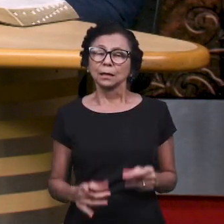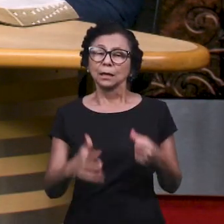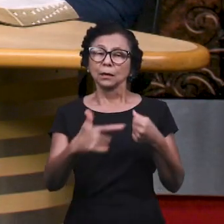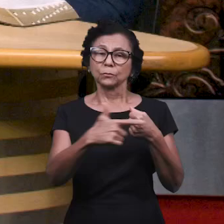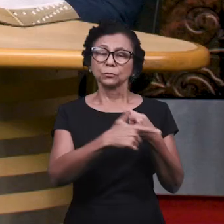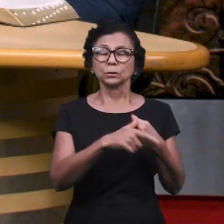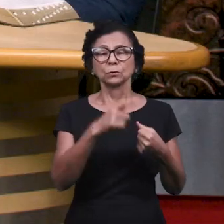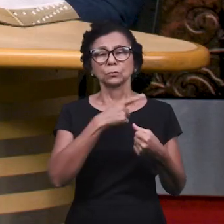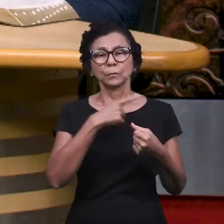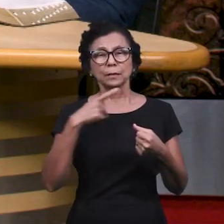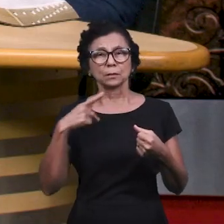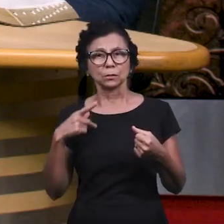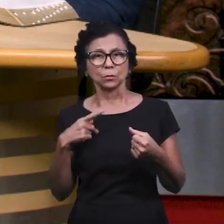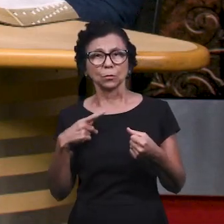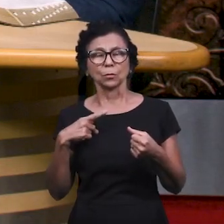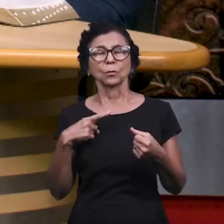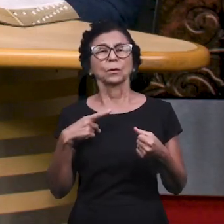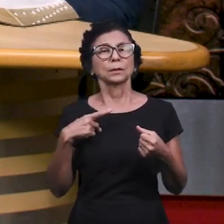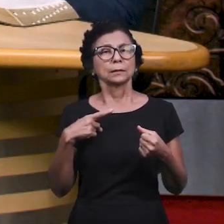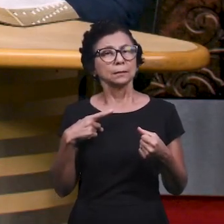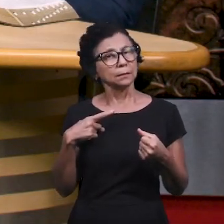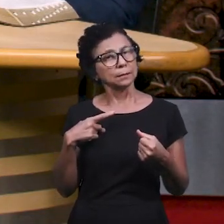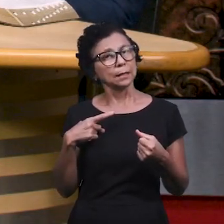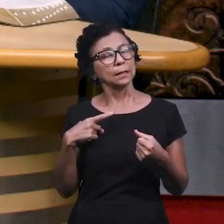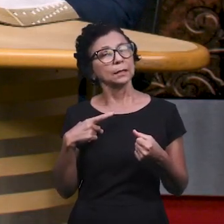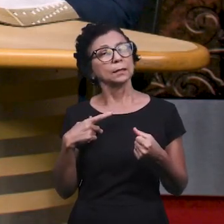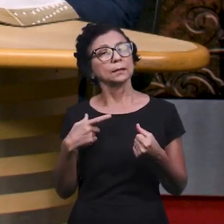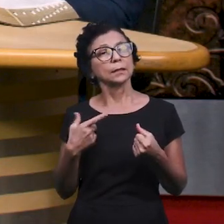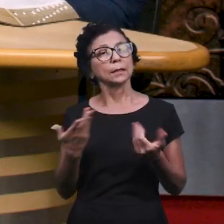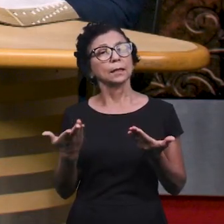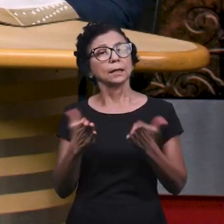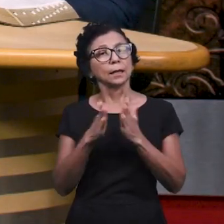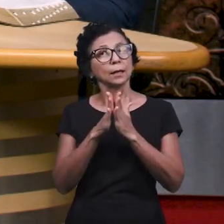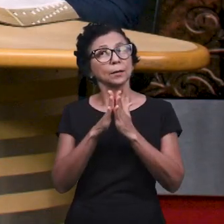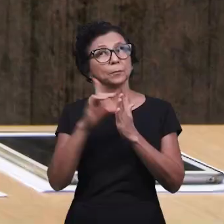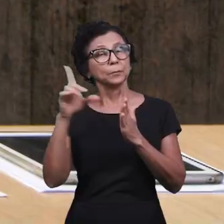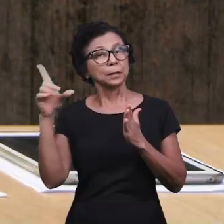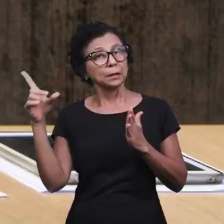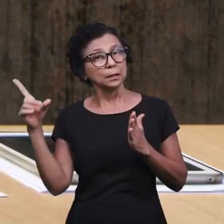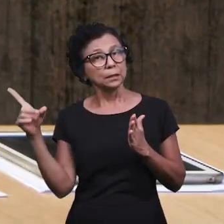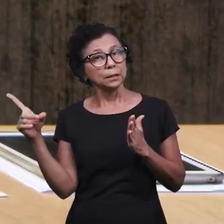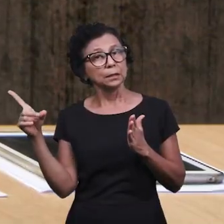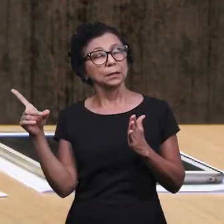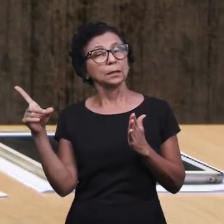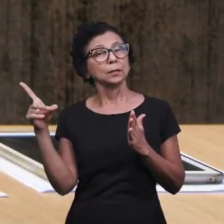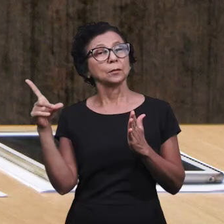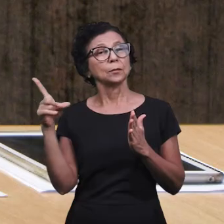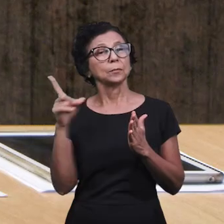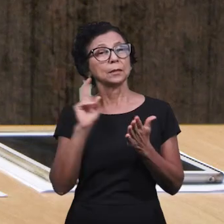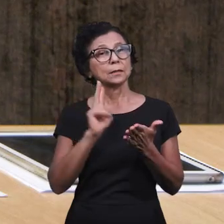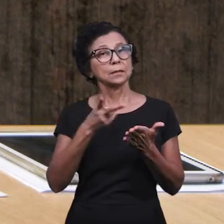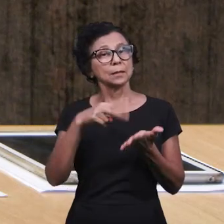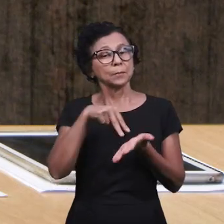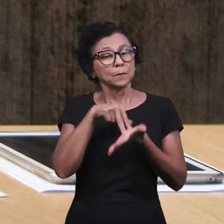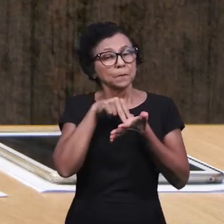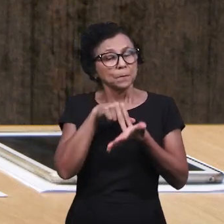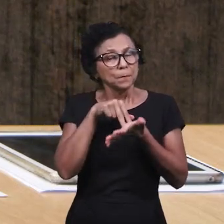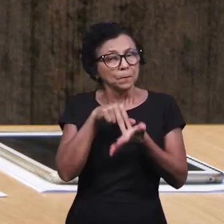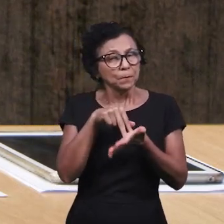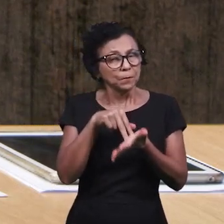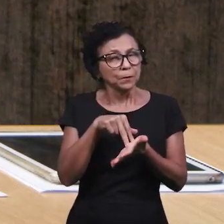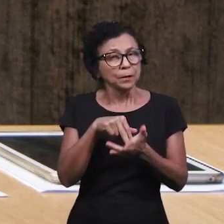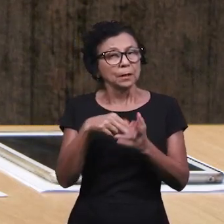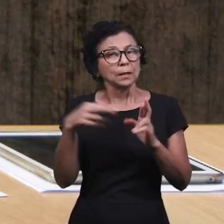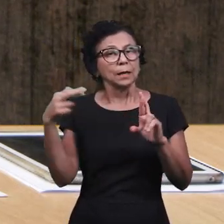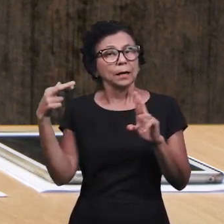ministério, o cuidado com a palavra, né? Nós vamos perseverar, nós vamos insistir,